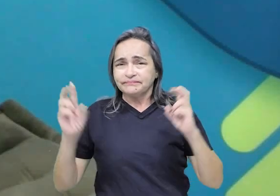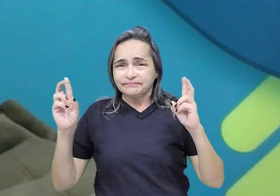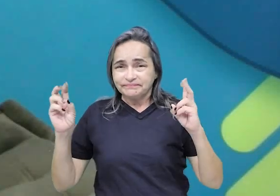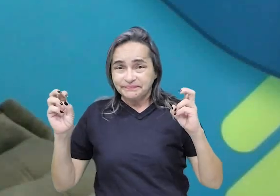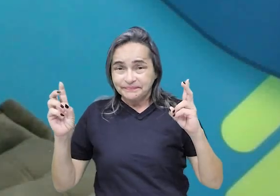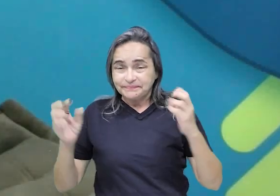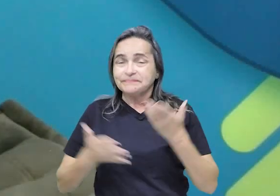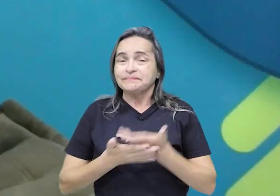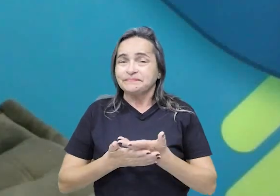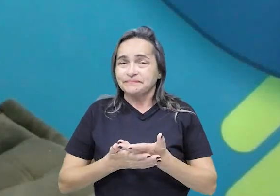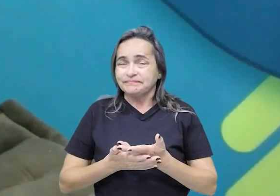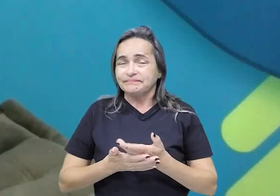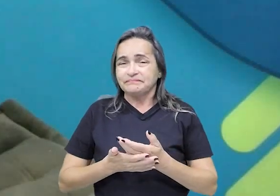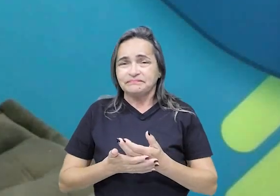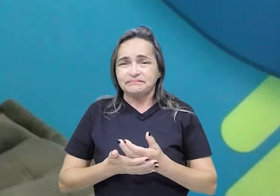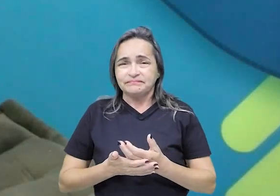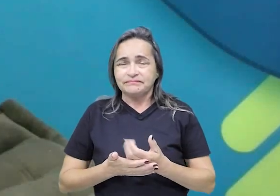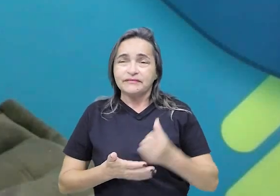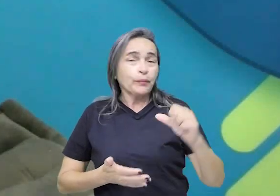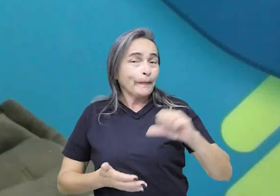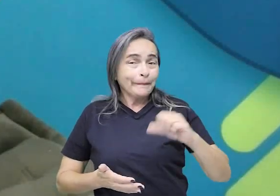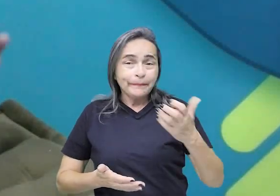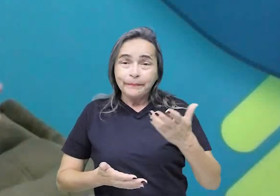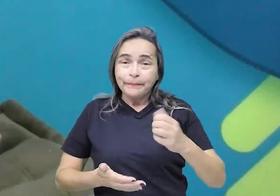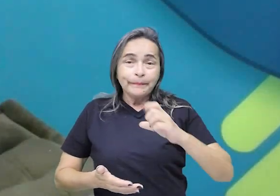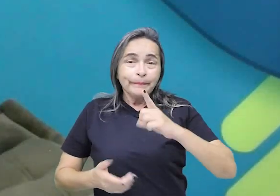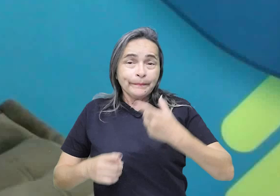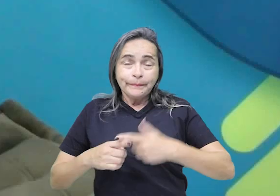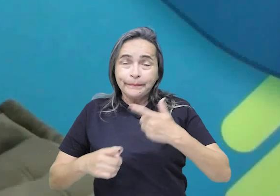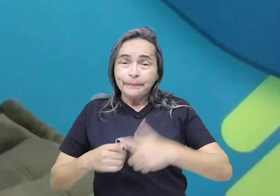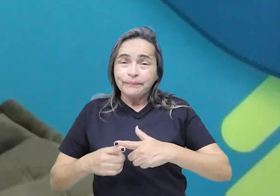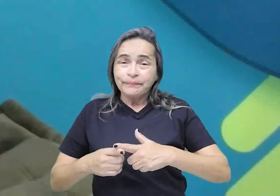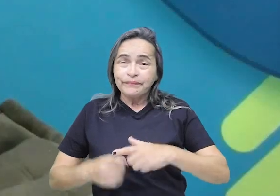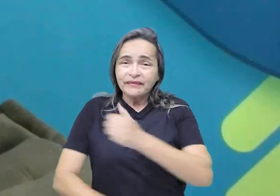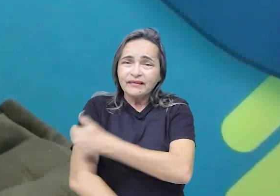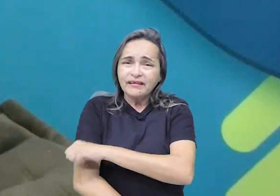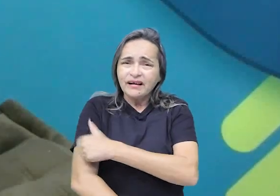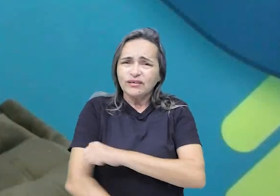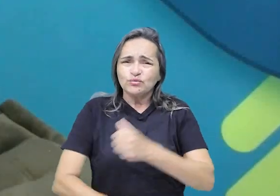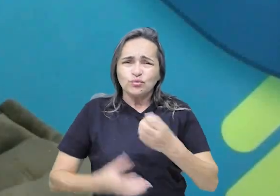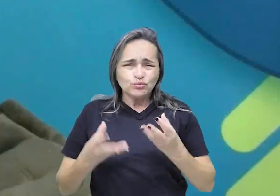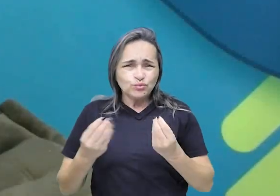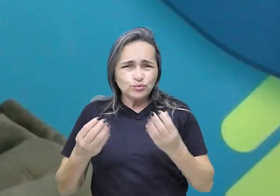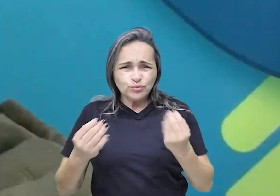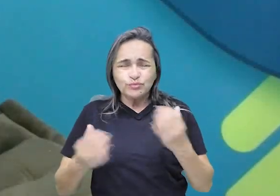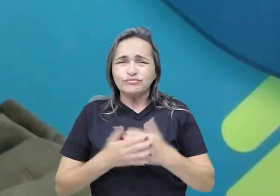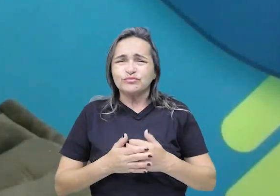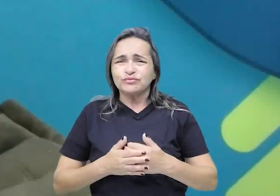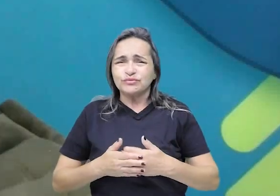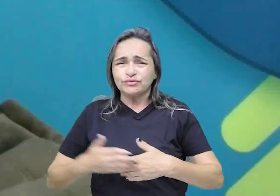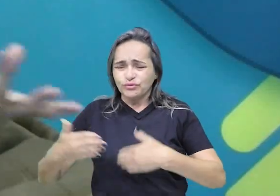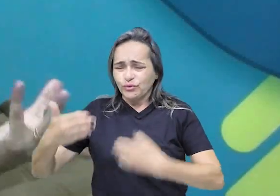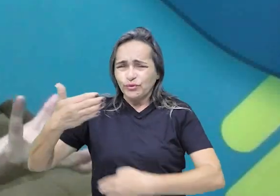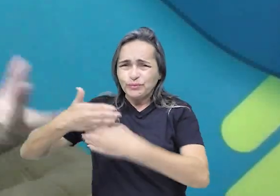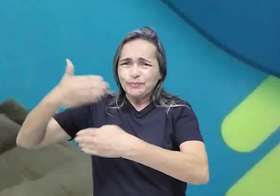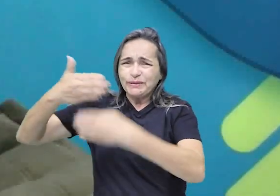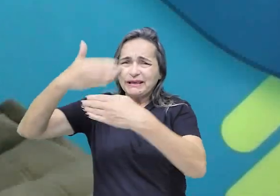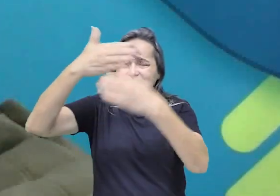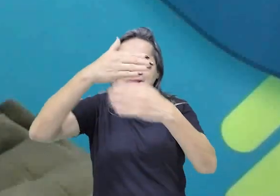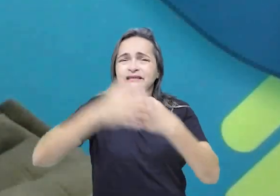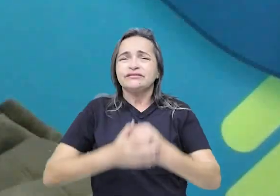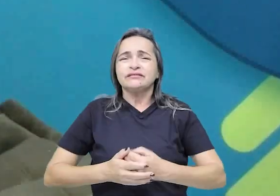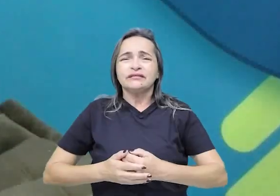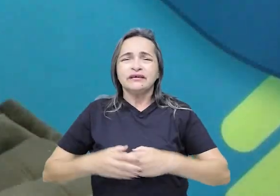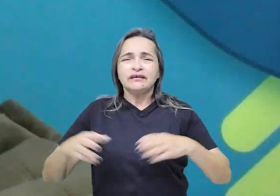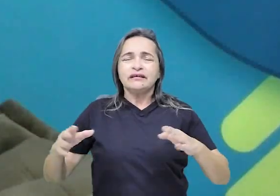situações um pouco desconfortáveis por conta do número de alunos, a questão da parede, a questão da ventilação,